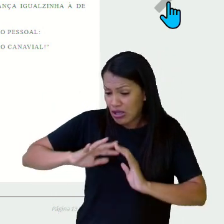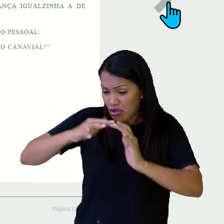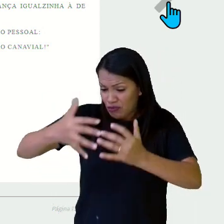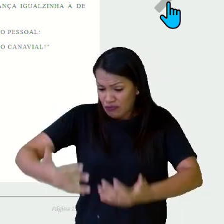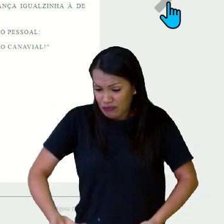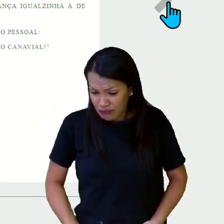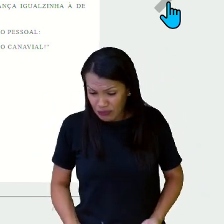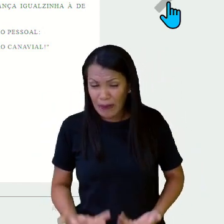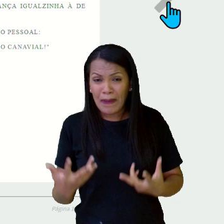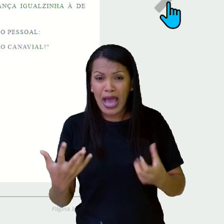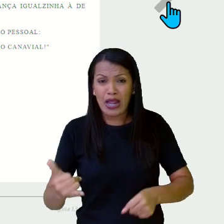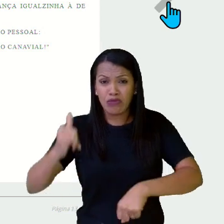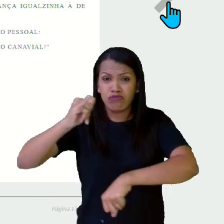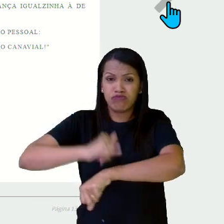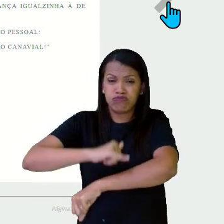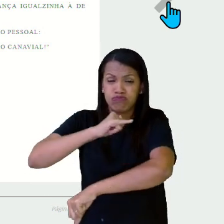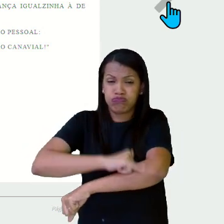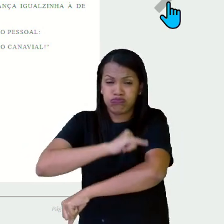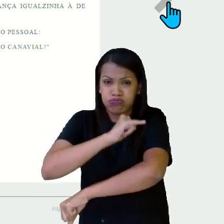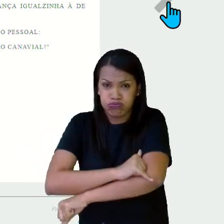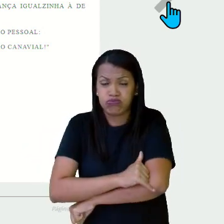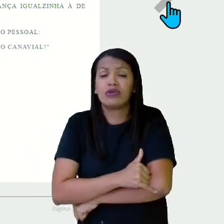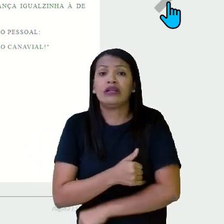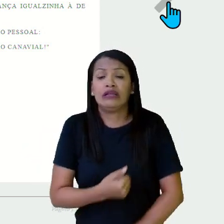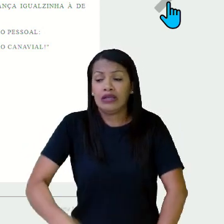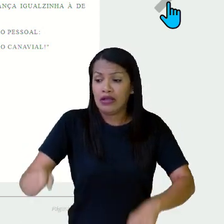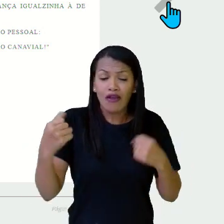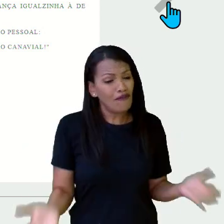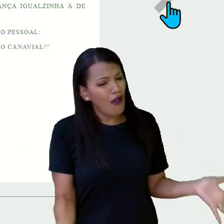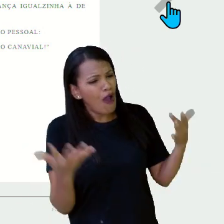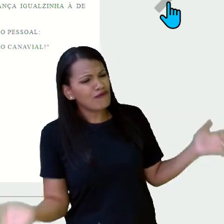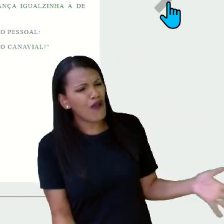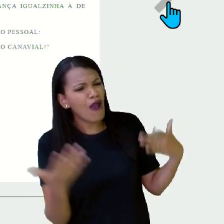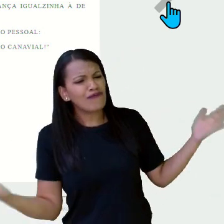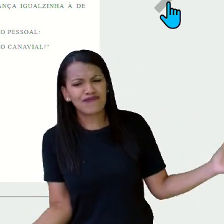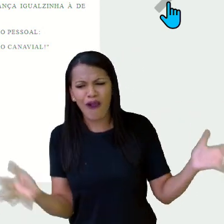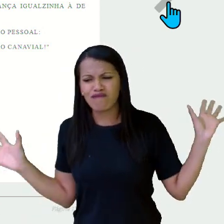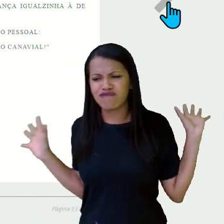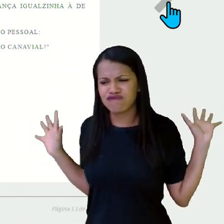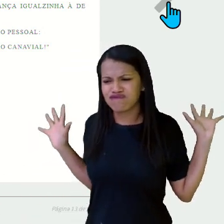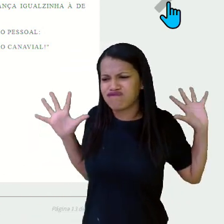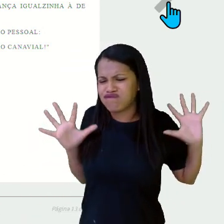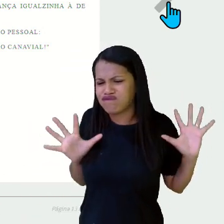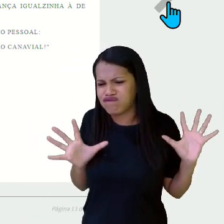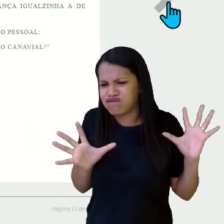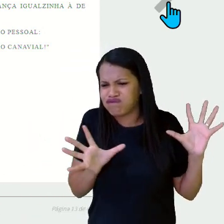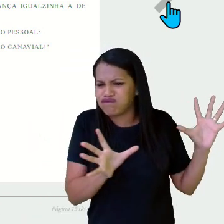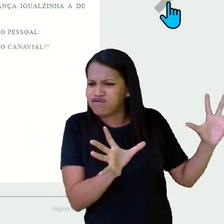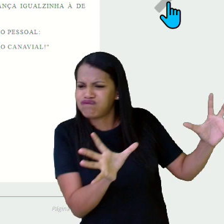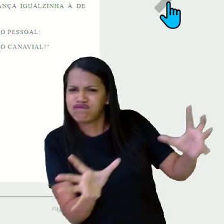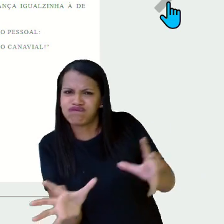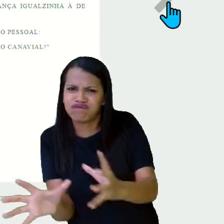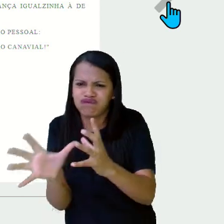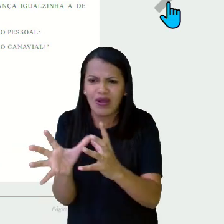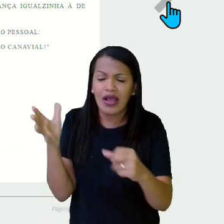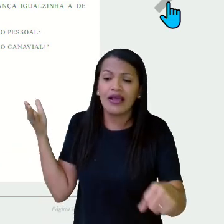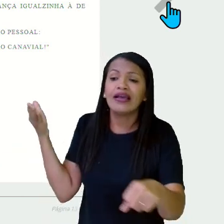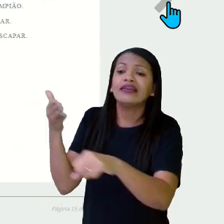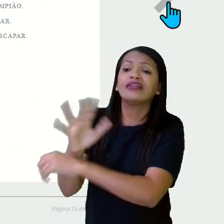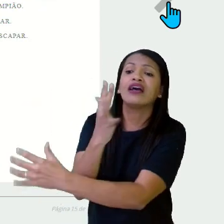agia. Esclareceu Catirina, que apressava o pessoal. Vamos partir sem demora. Todos para o canavial.